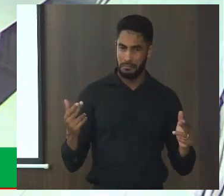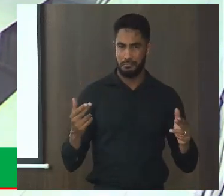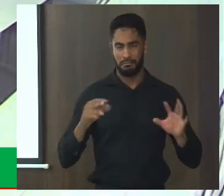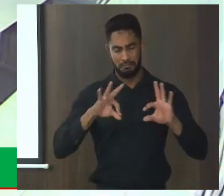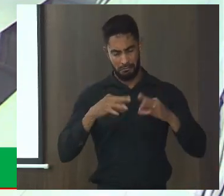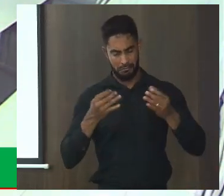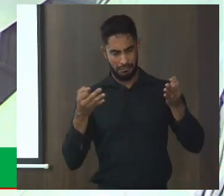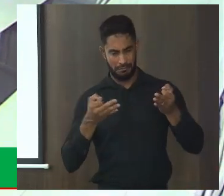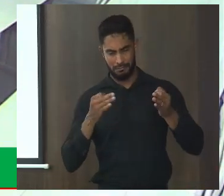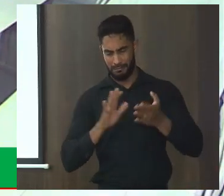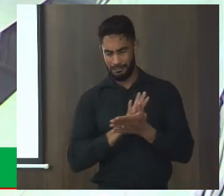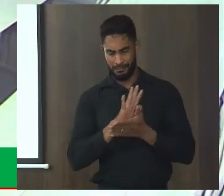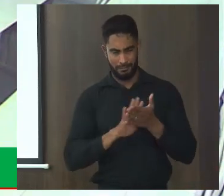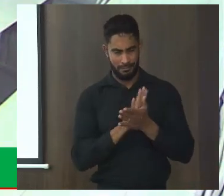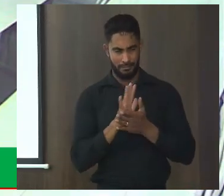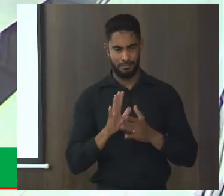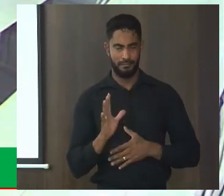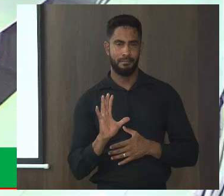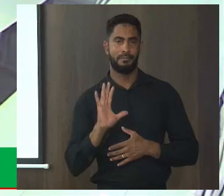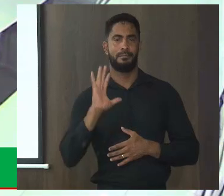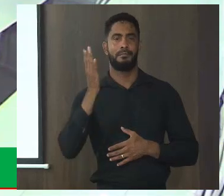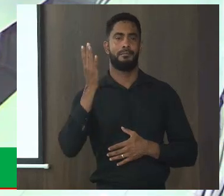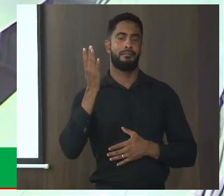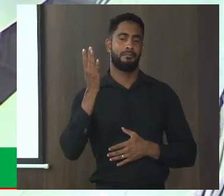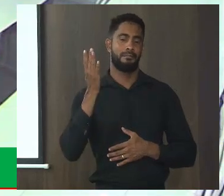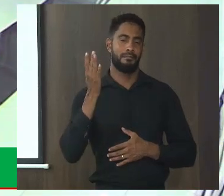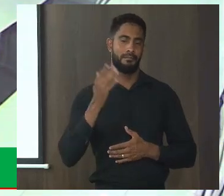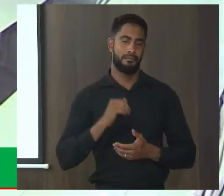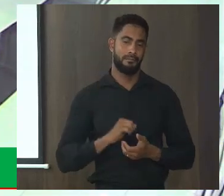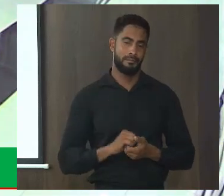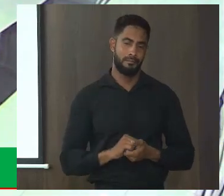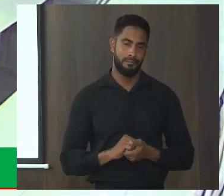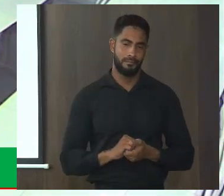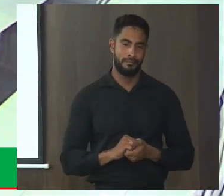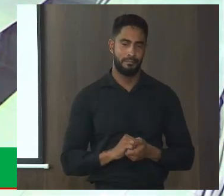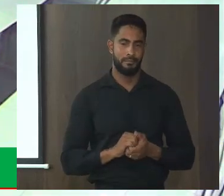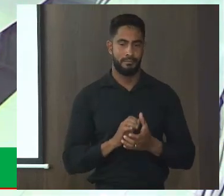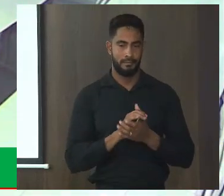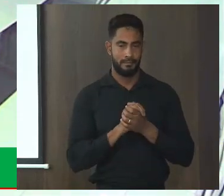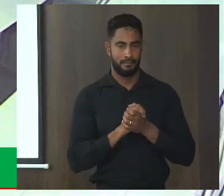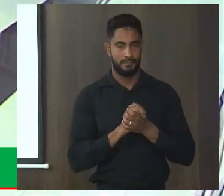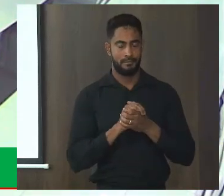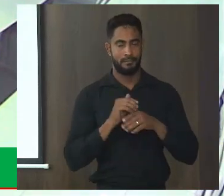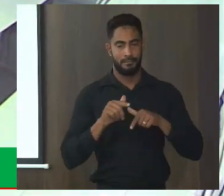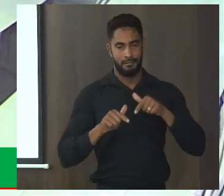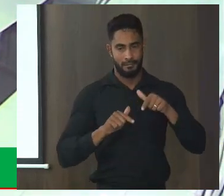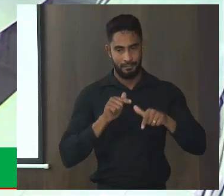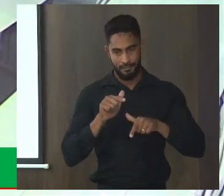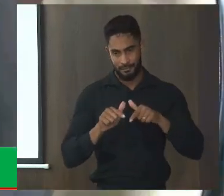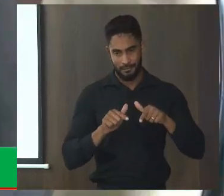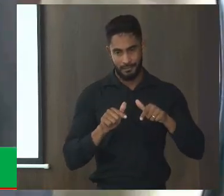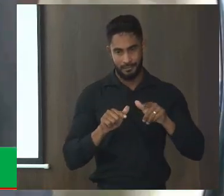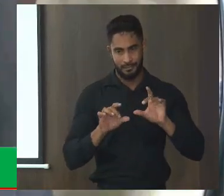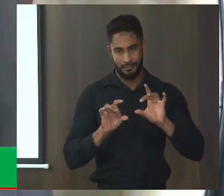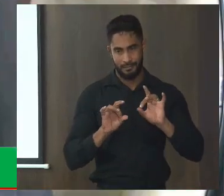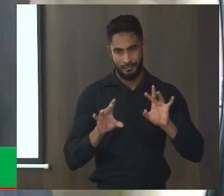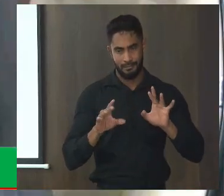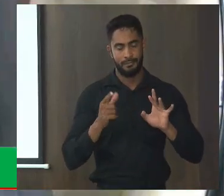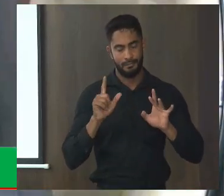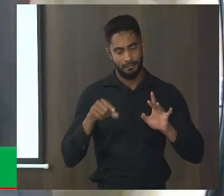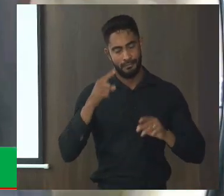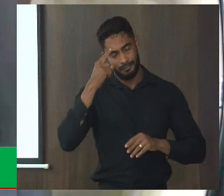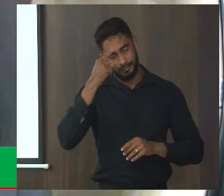acontecer. E, por final, a gente perdemos aí tantas vidas, né? Mas parabéns pelo trabalho. E é isso mesmo, é um dever